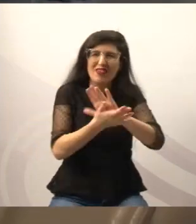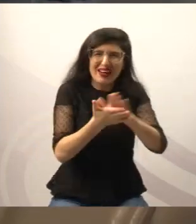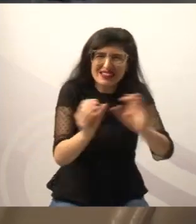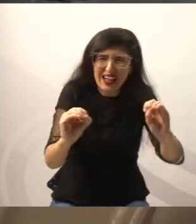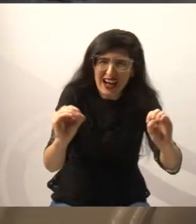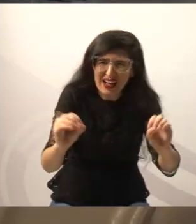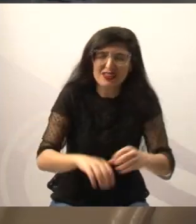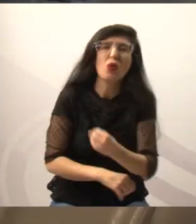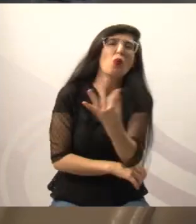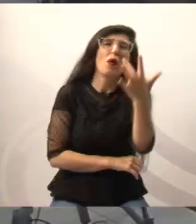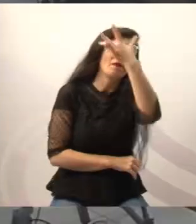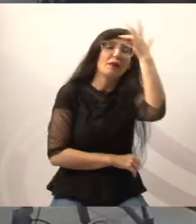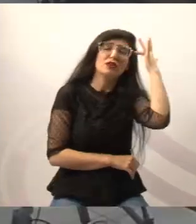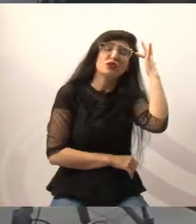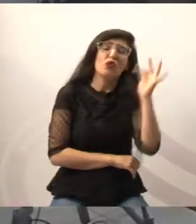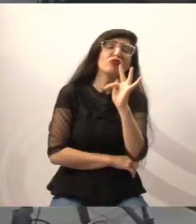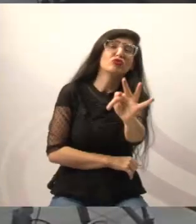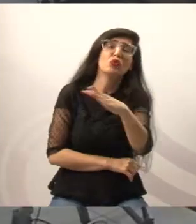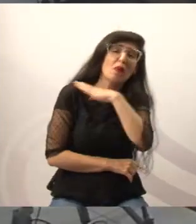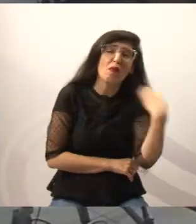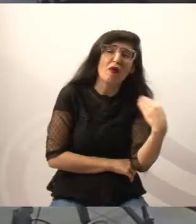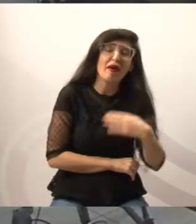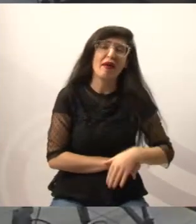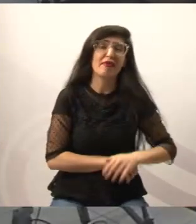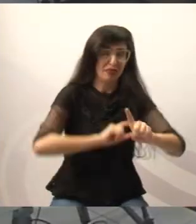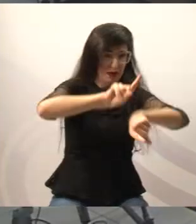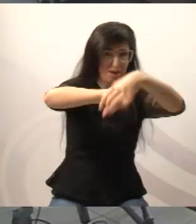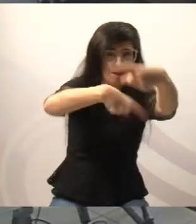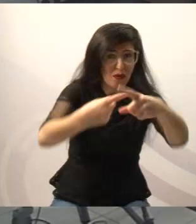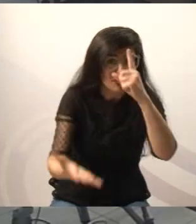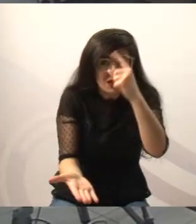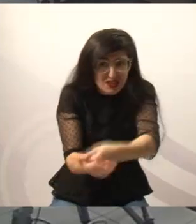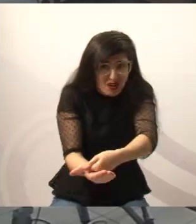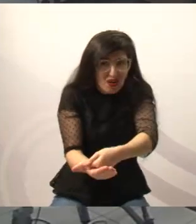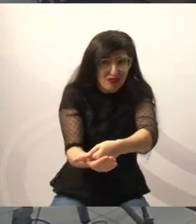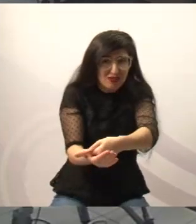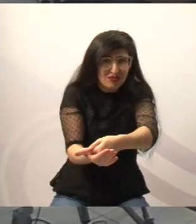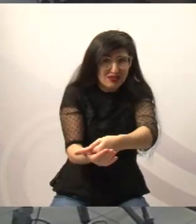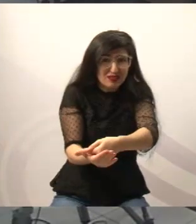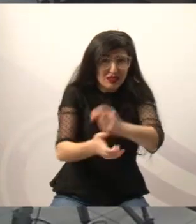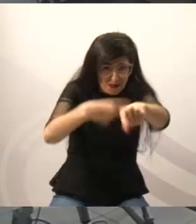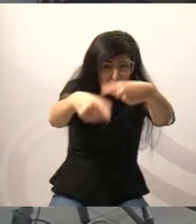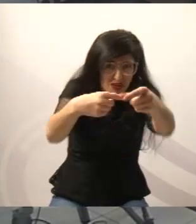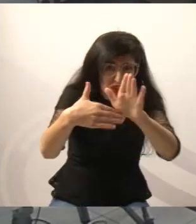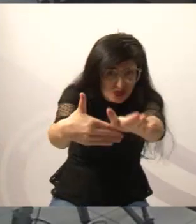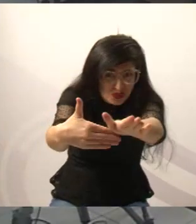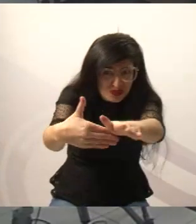providência? Senhor presidente,